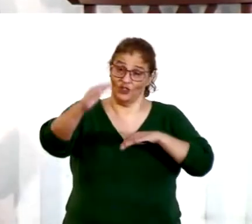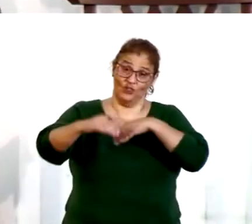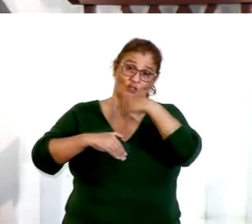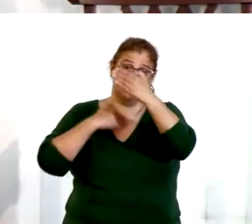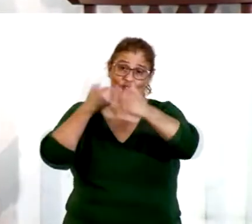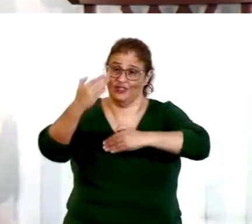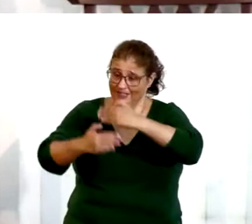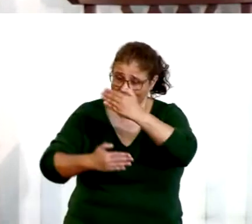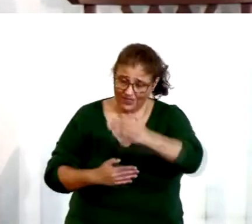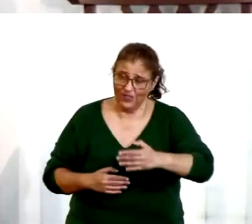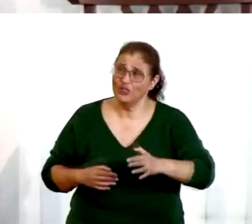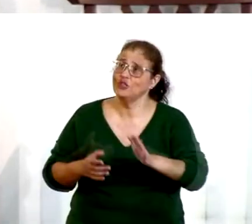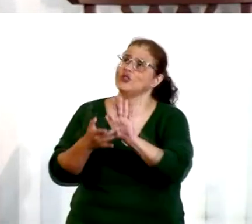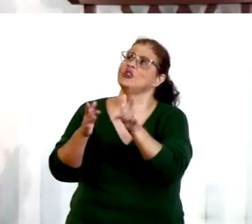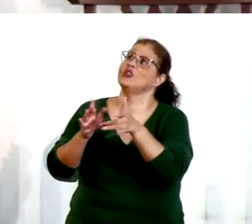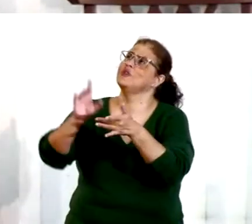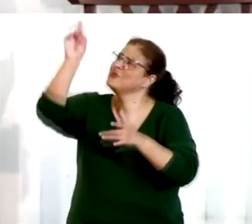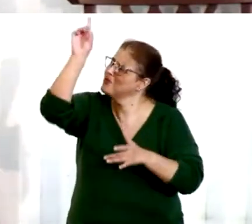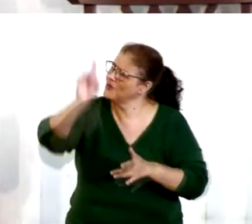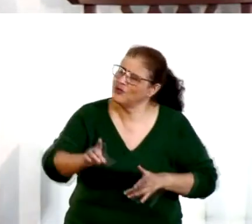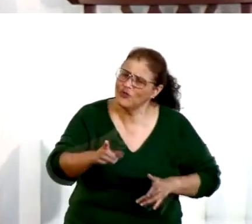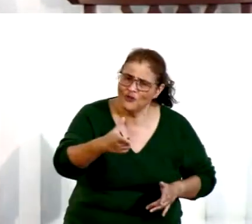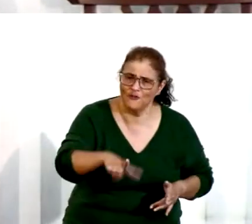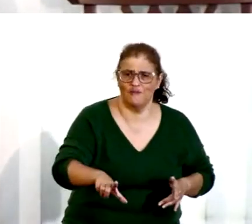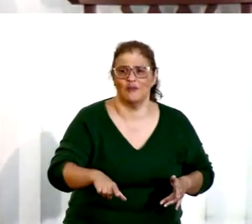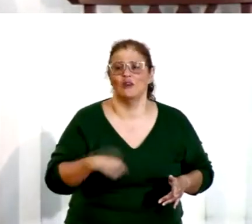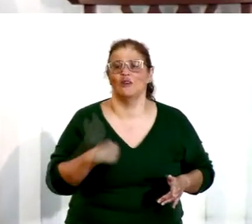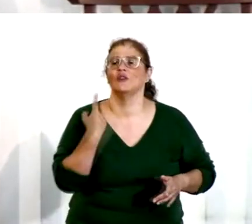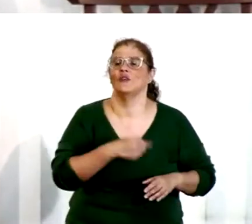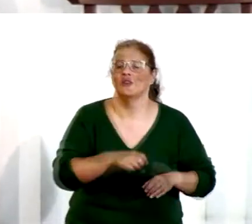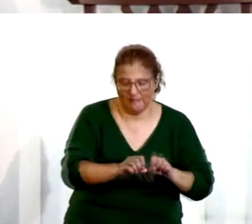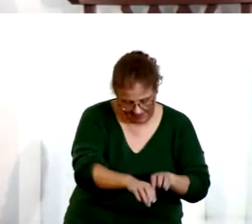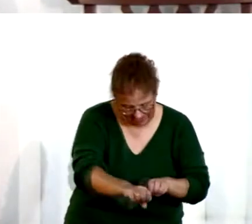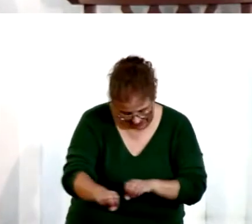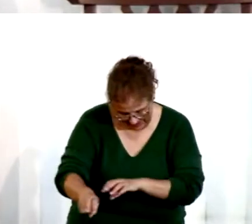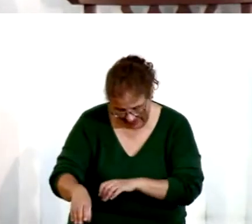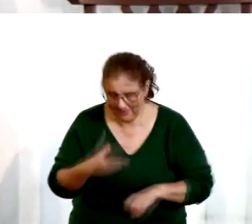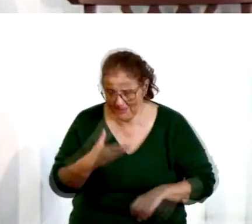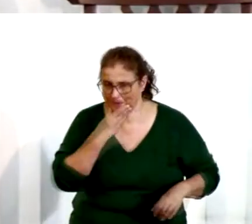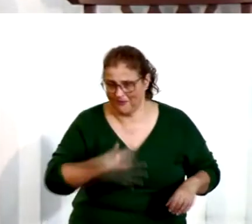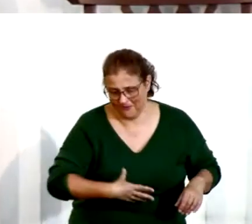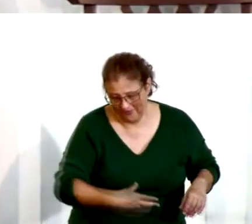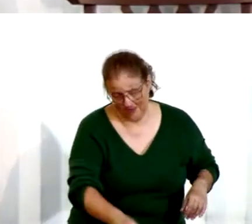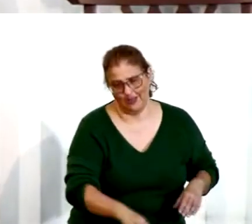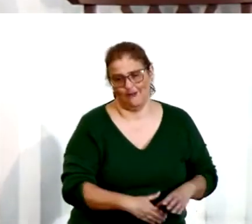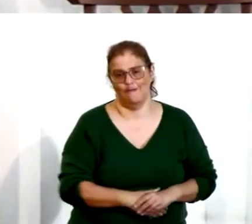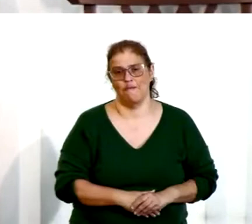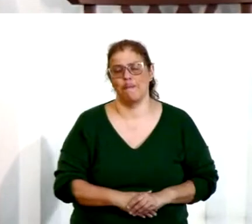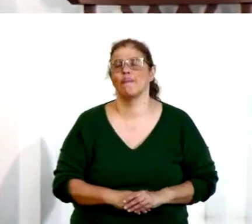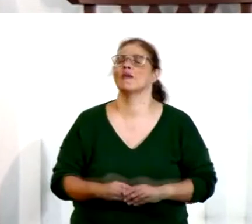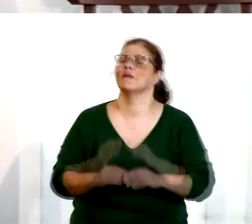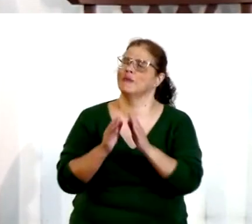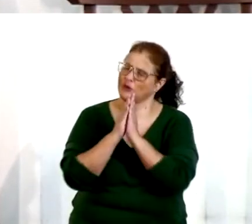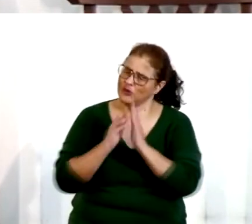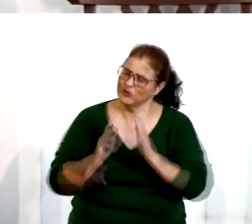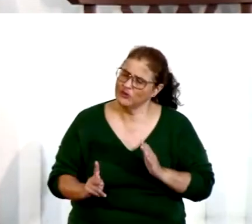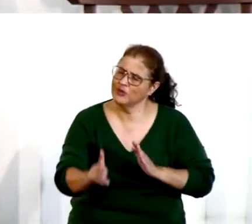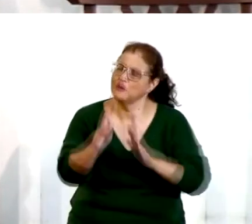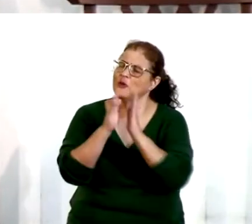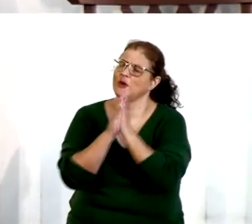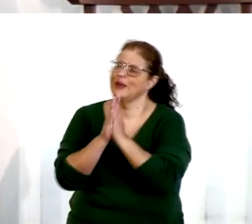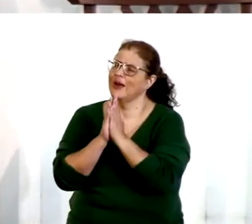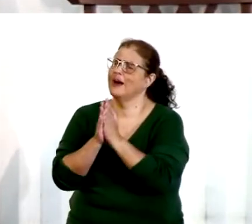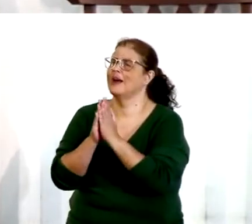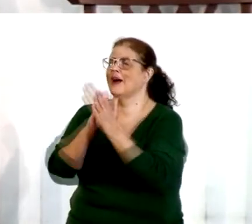Cristo voltar, nós continuaremos a ensinar os nossos filhos no caminho que eles devem andar. Nós continuaremos a orar ao Senhor para que Ele nos